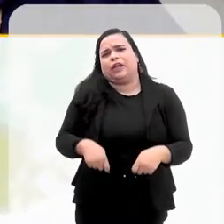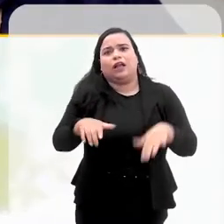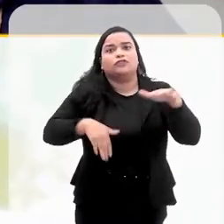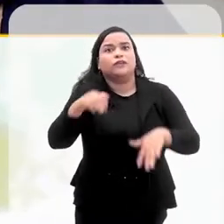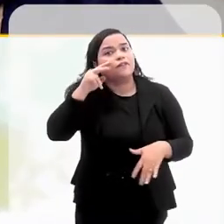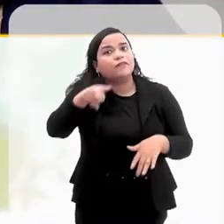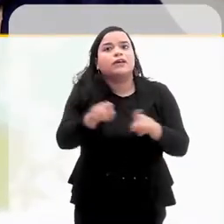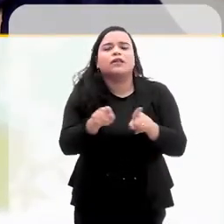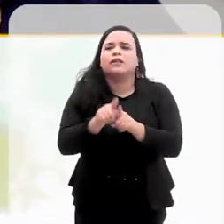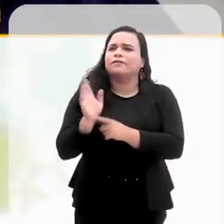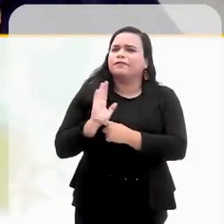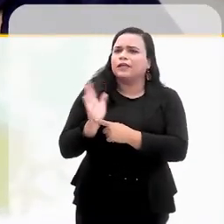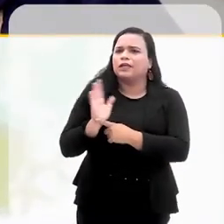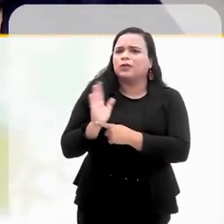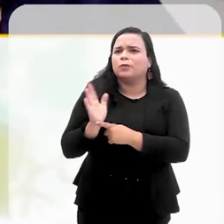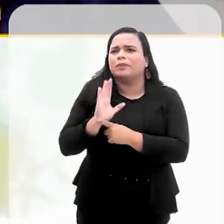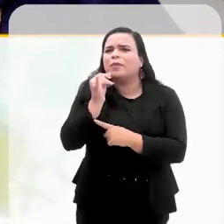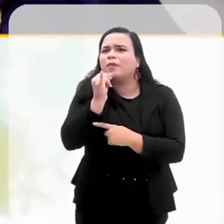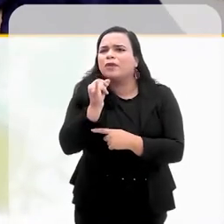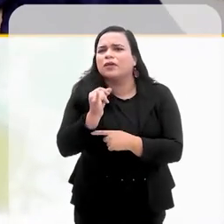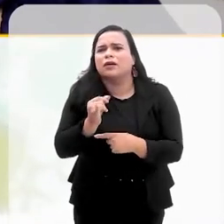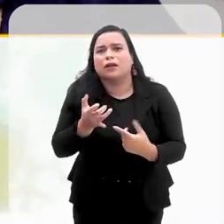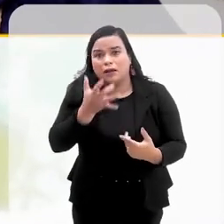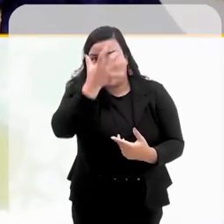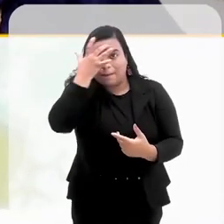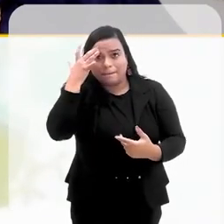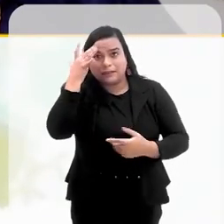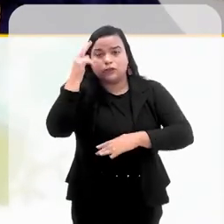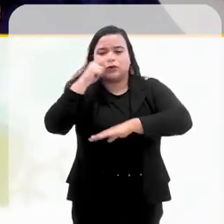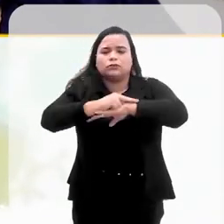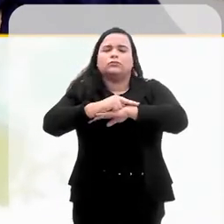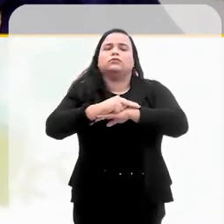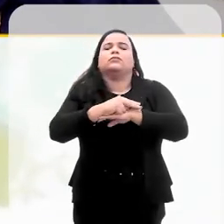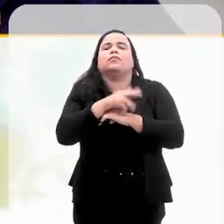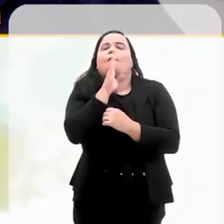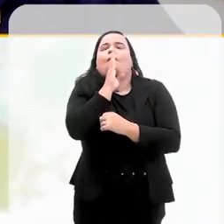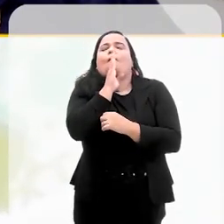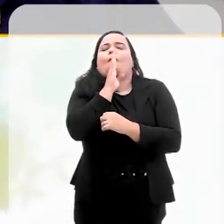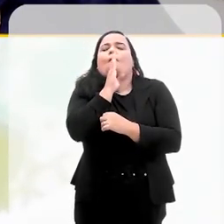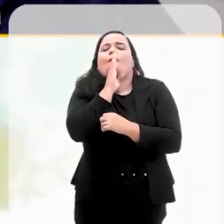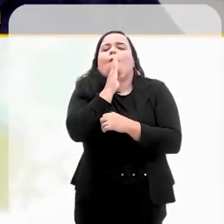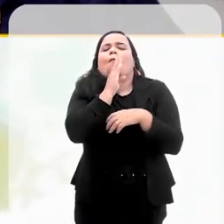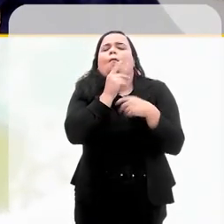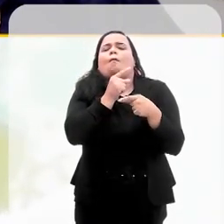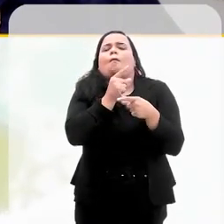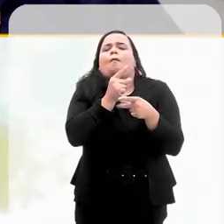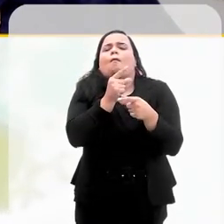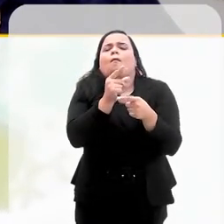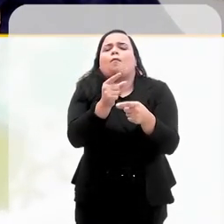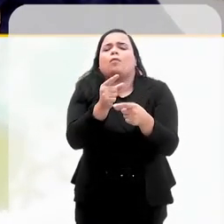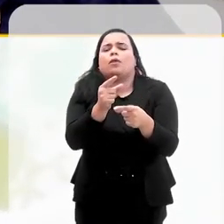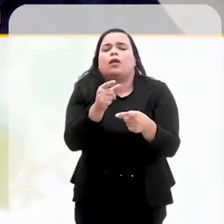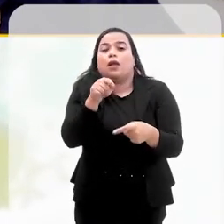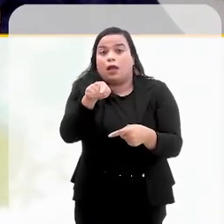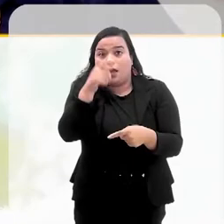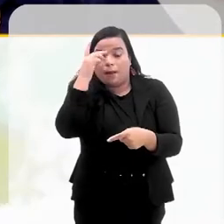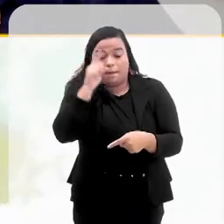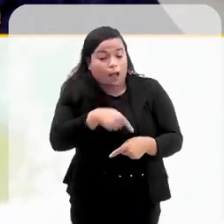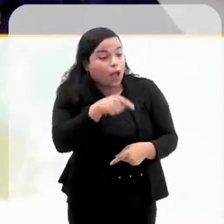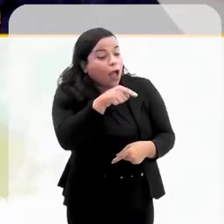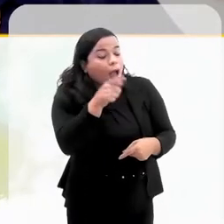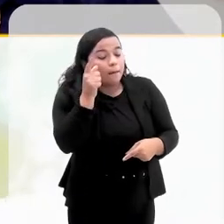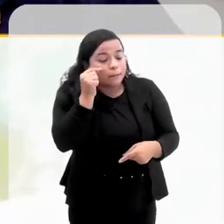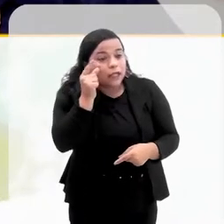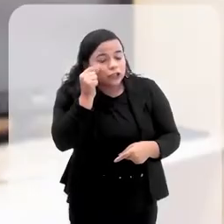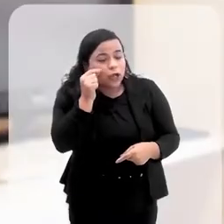do coma, toda paralisada, pisca não sei quantas vezes. Então por que não utilizar isso na educação? Por